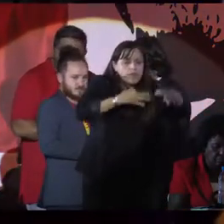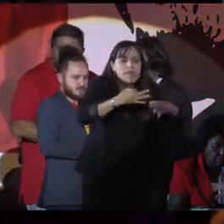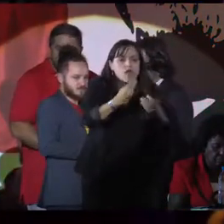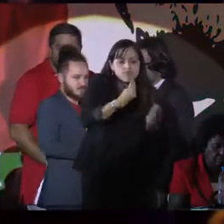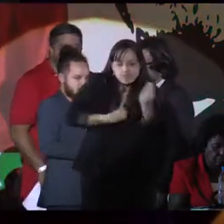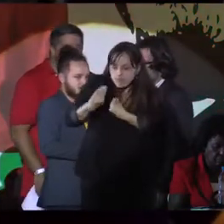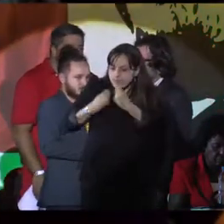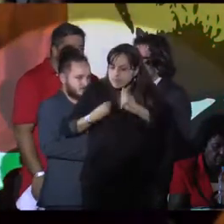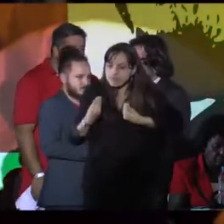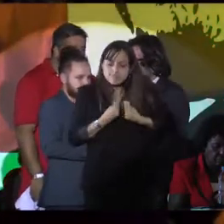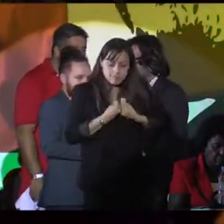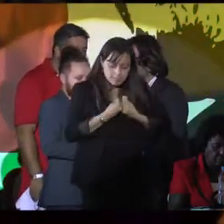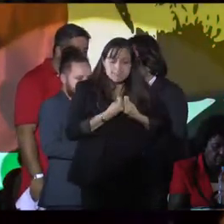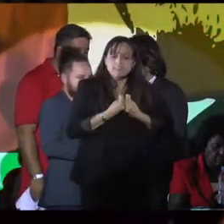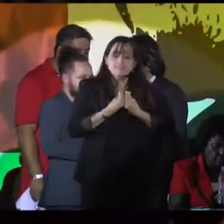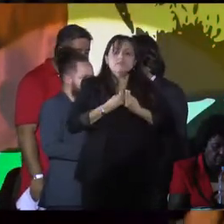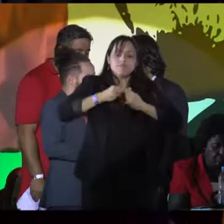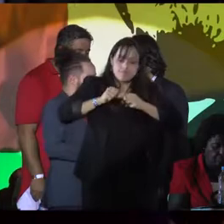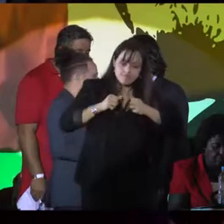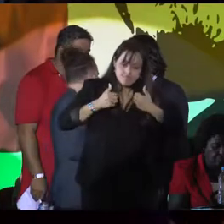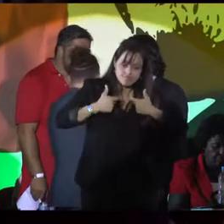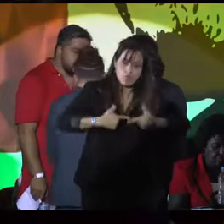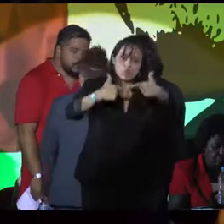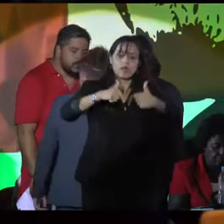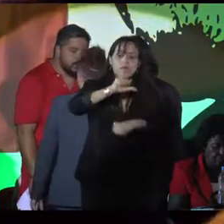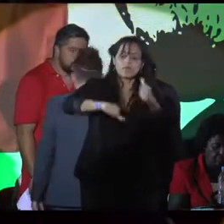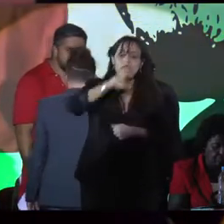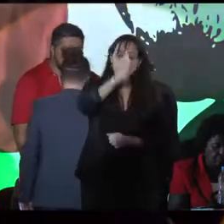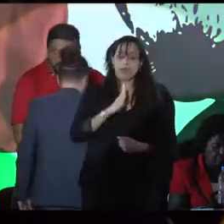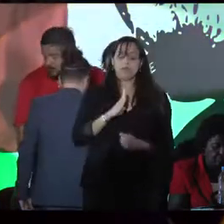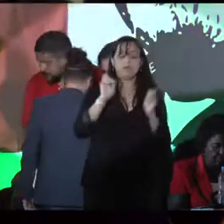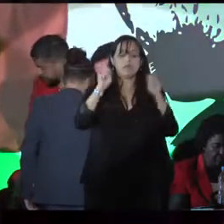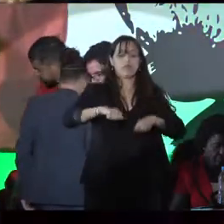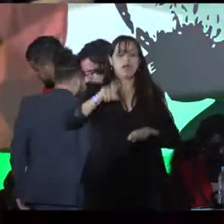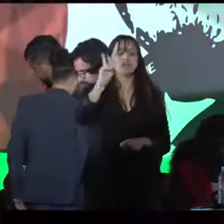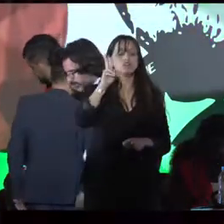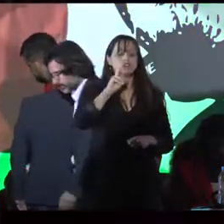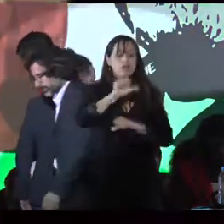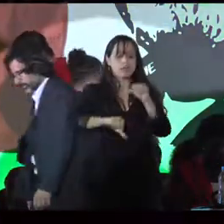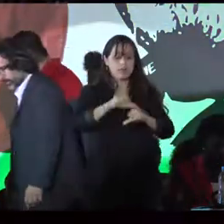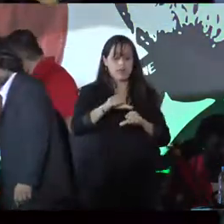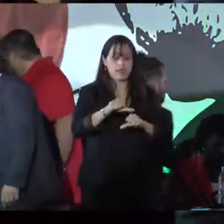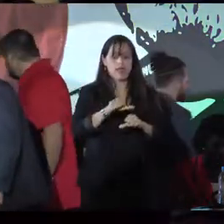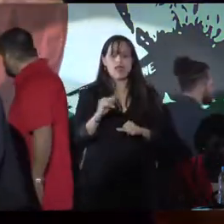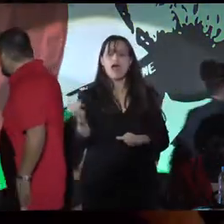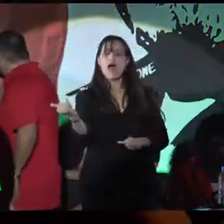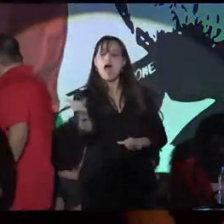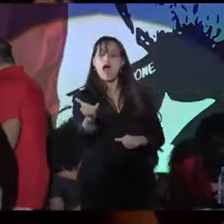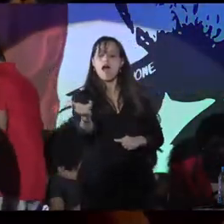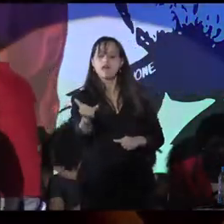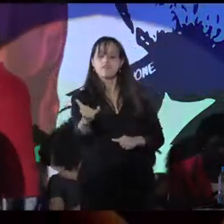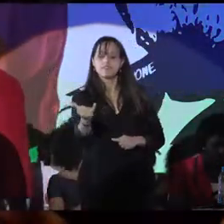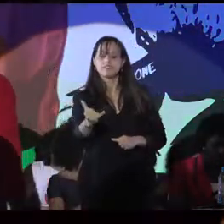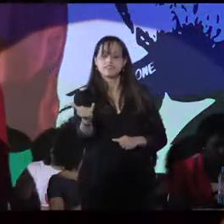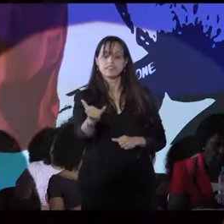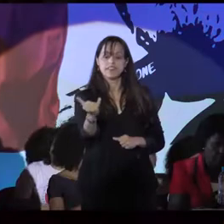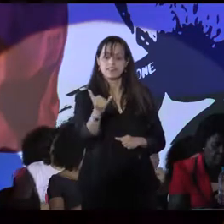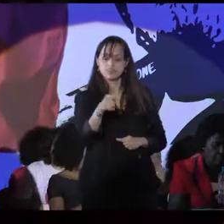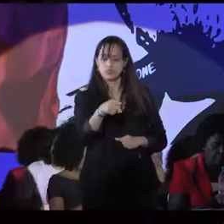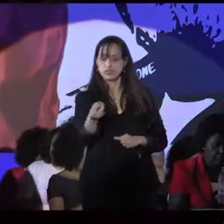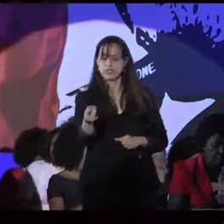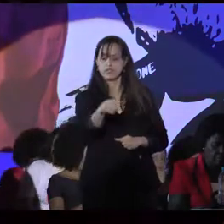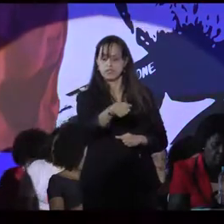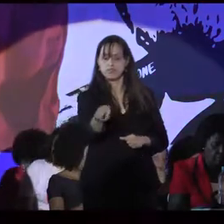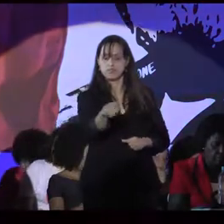o Brasil e mudar de fato o rumo da nossa história. Essa é uma tarefa de cada um de nós e que o nosso partido